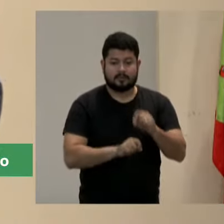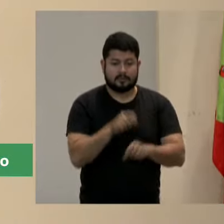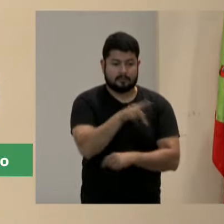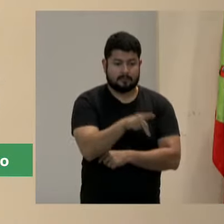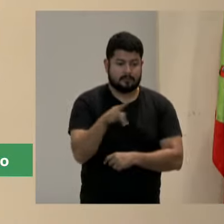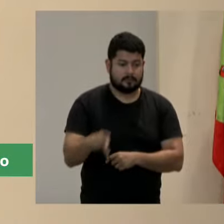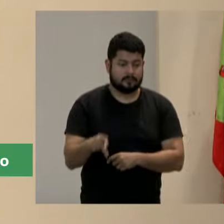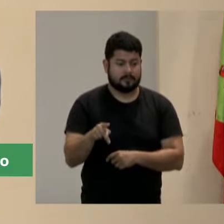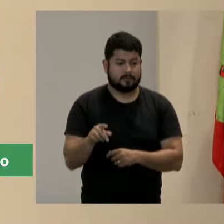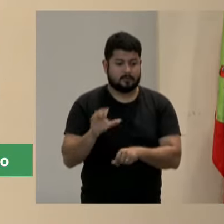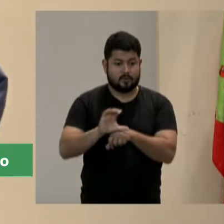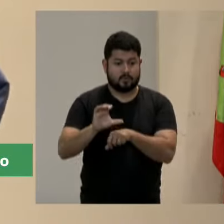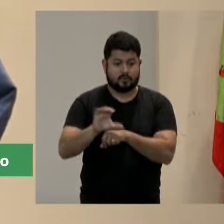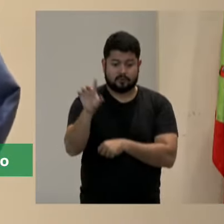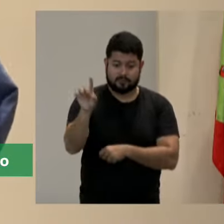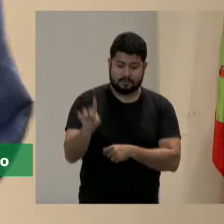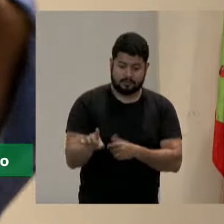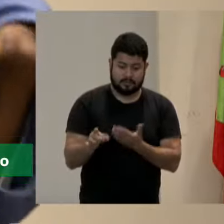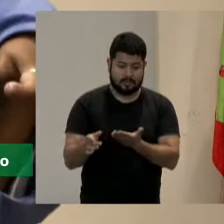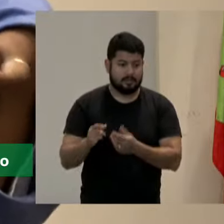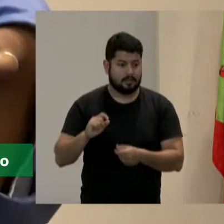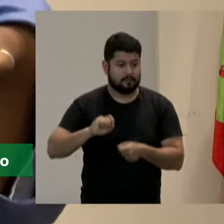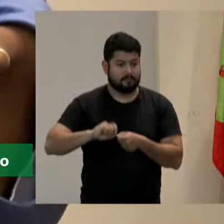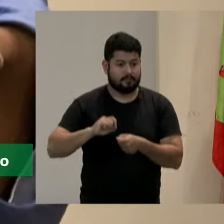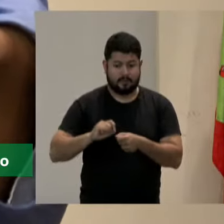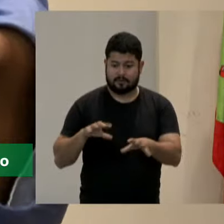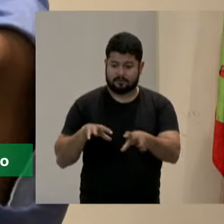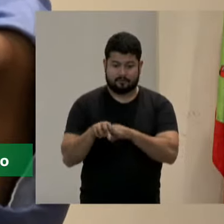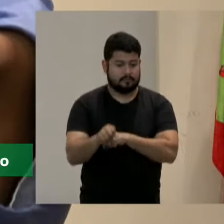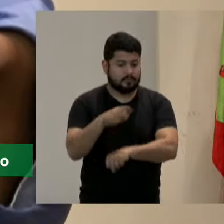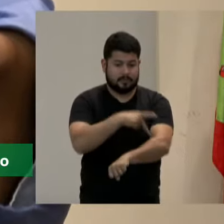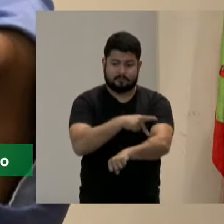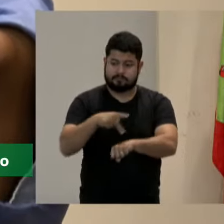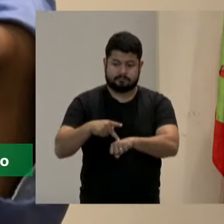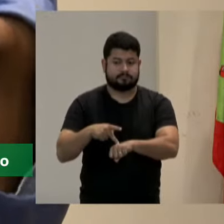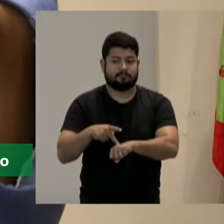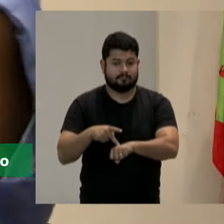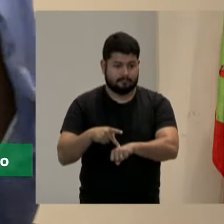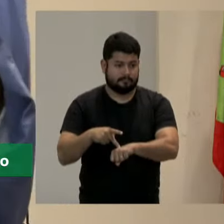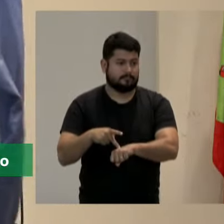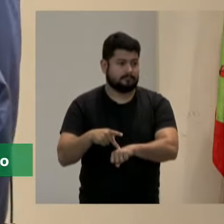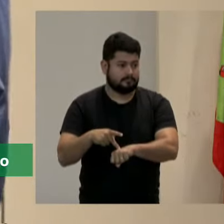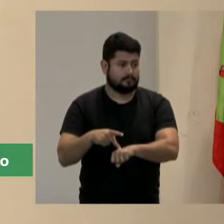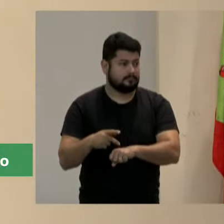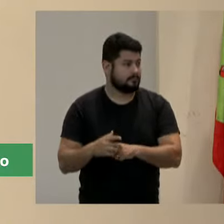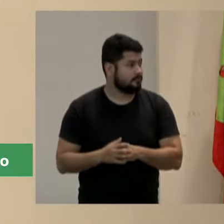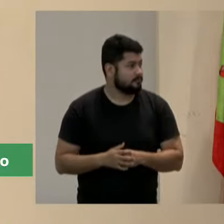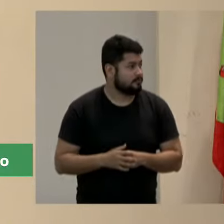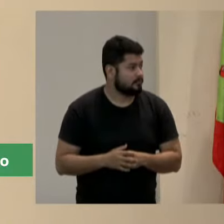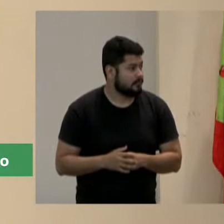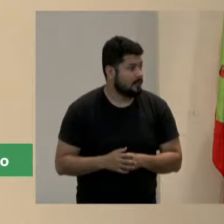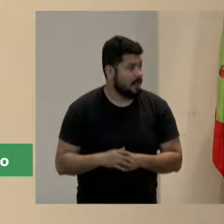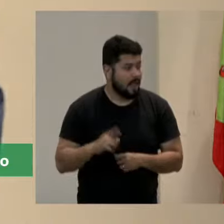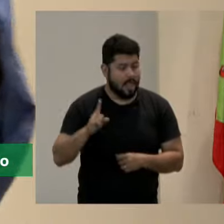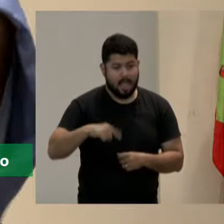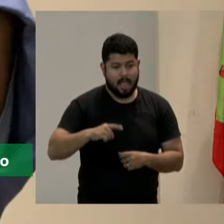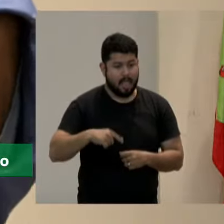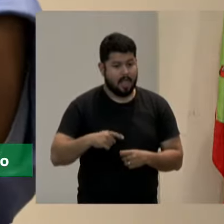curso de Direito não têm formação pedagógica. O formalismo é